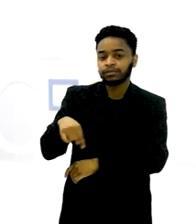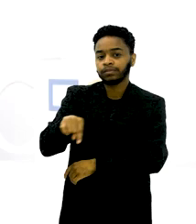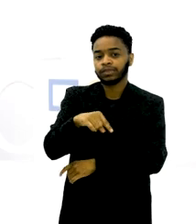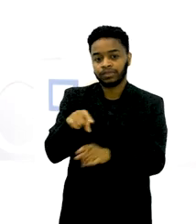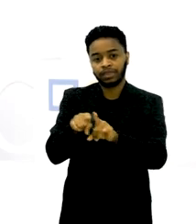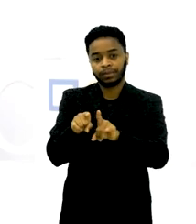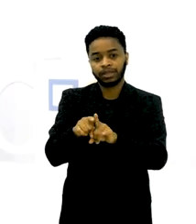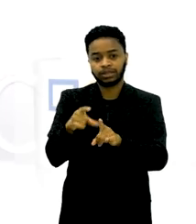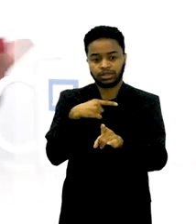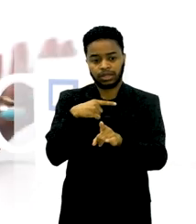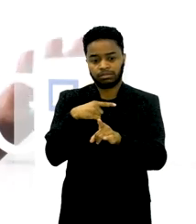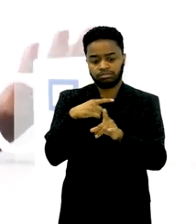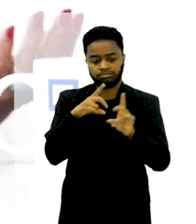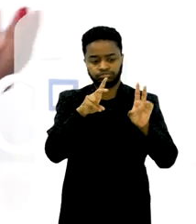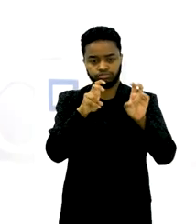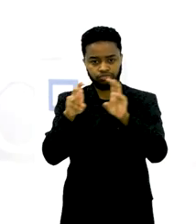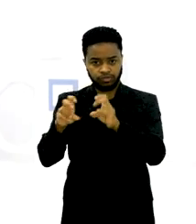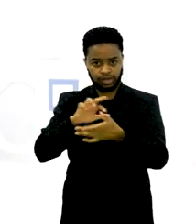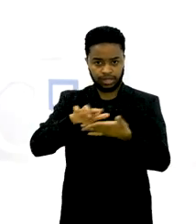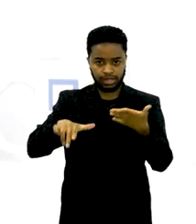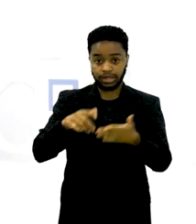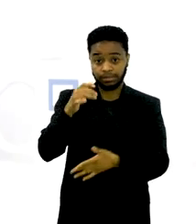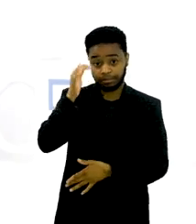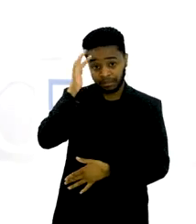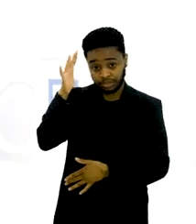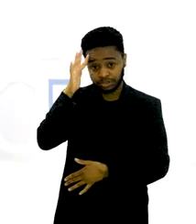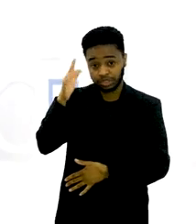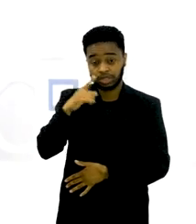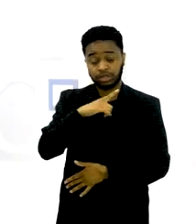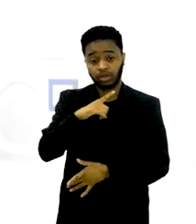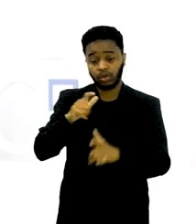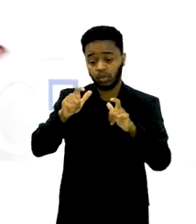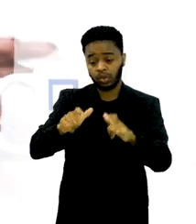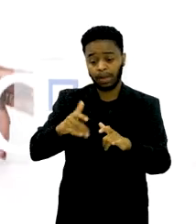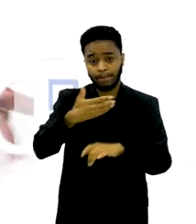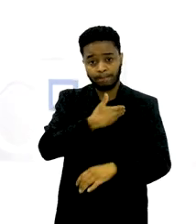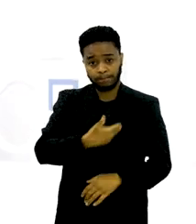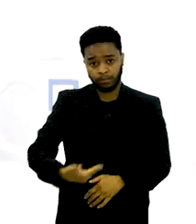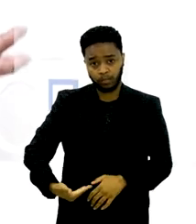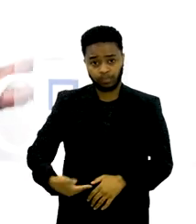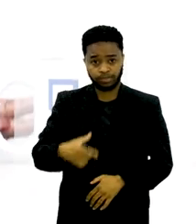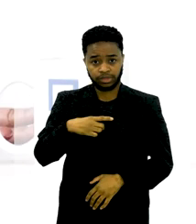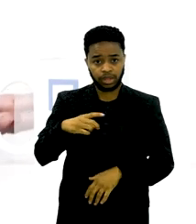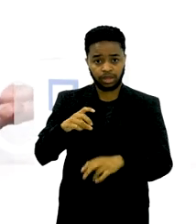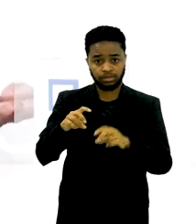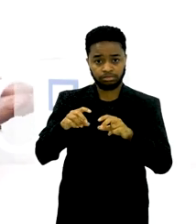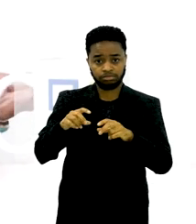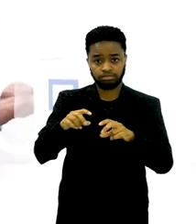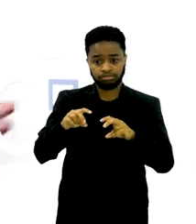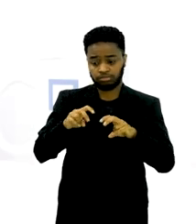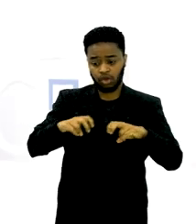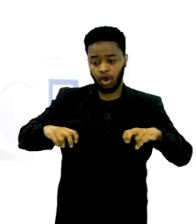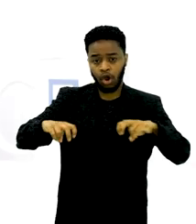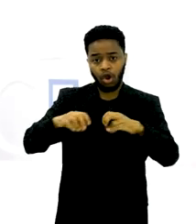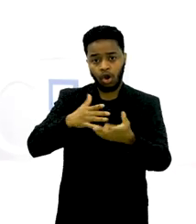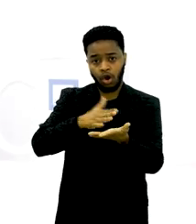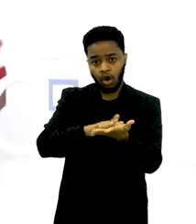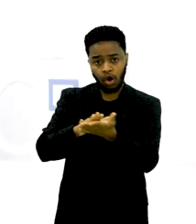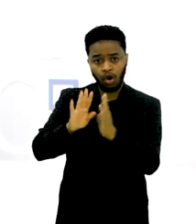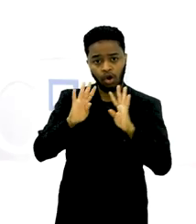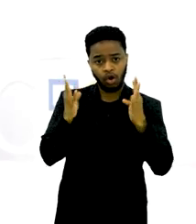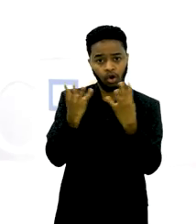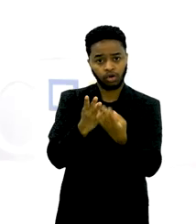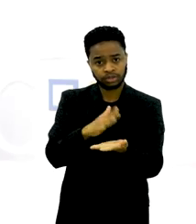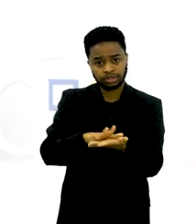você essa cadeia né imagina você põe a ocupação dos espaços públicos com uma roda de samba você vai